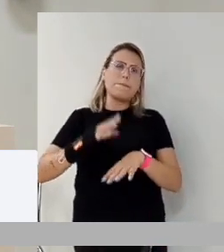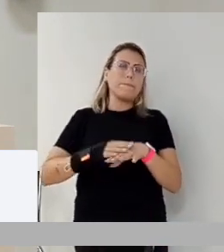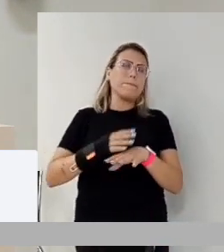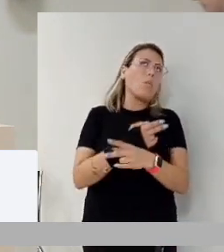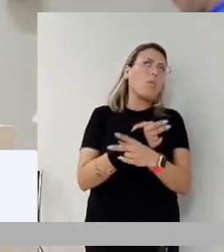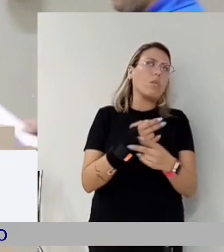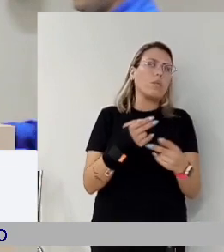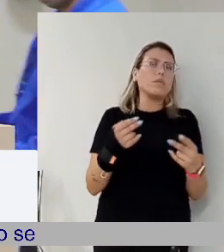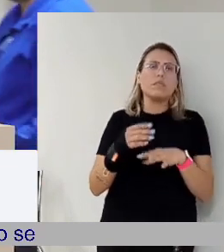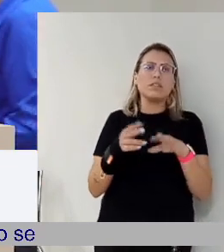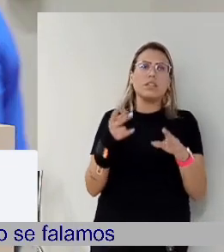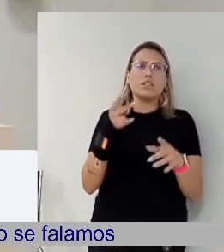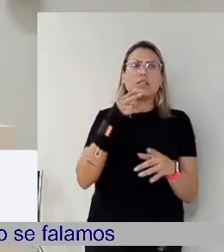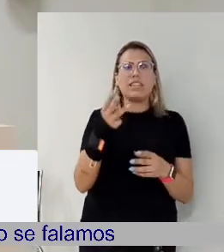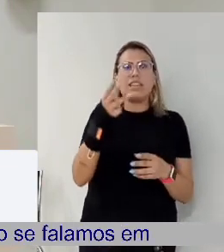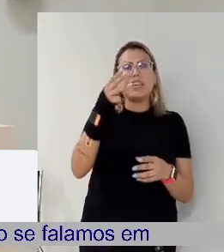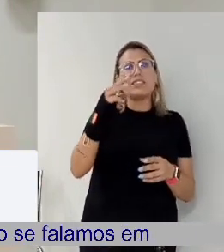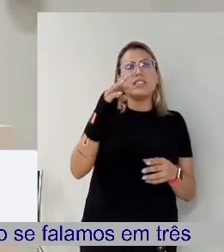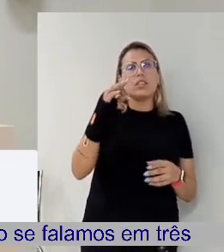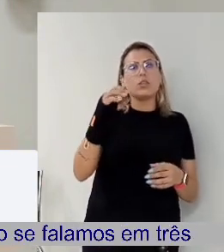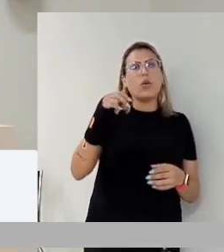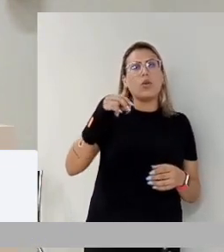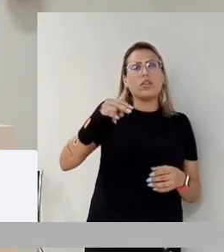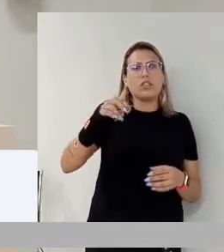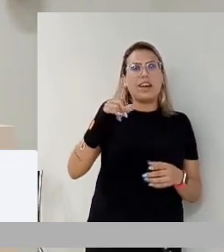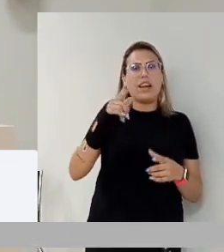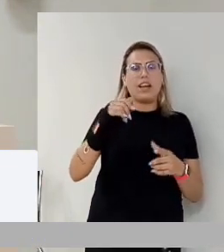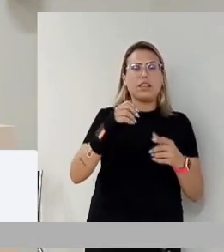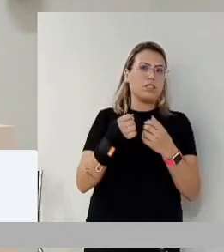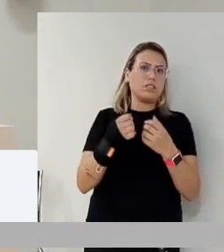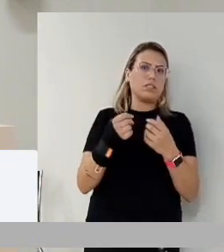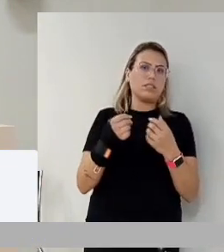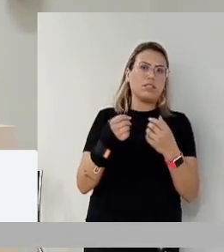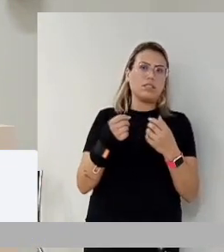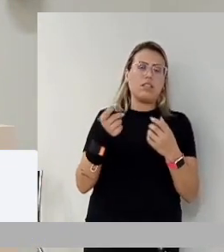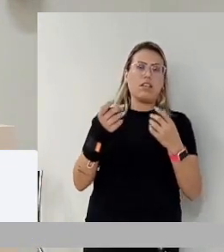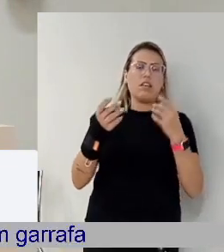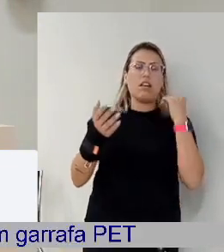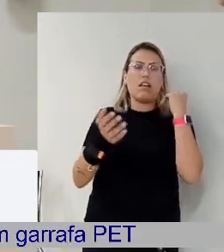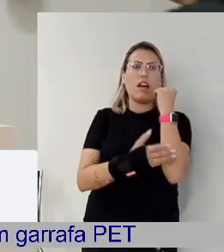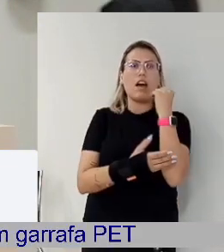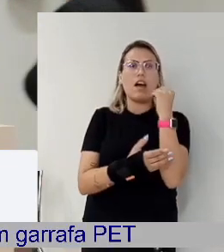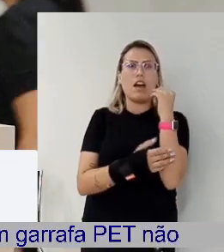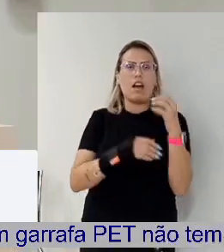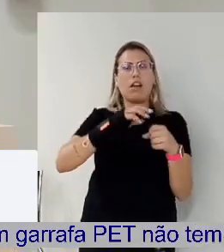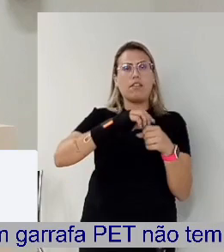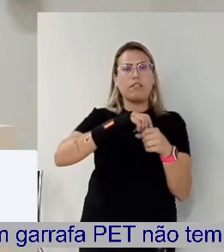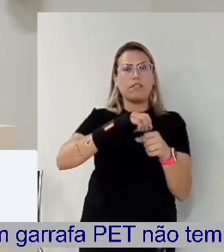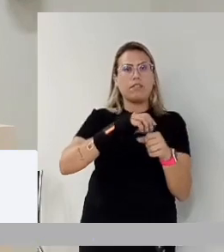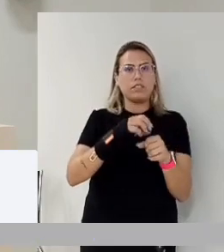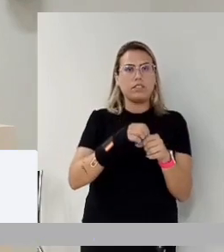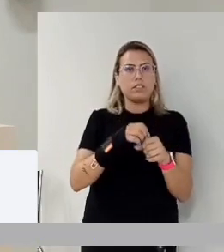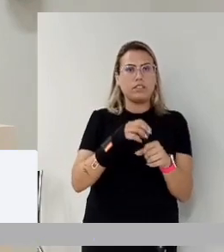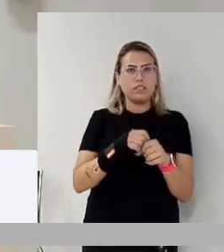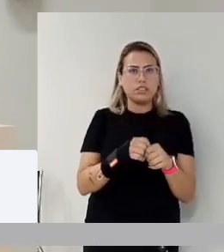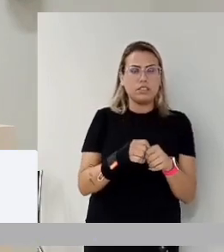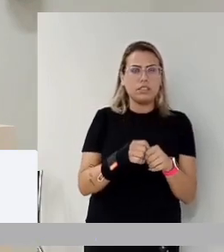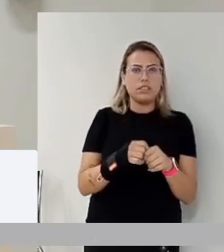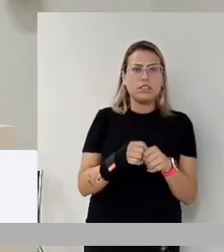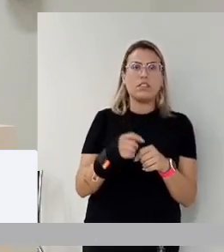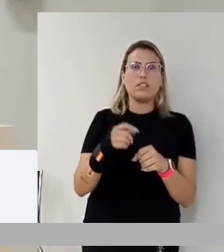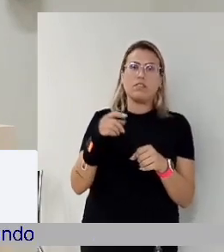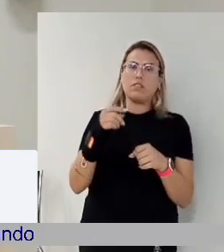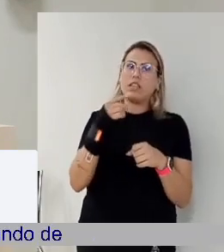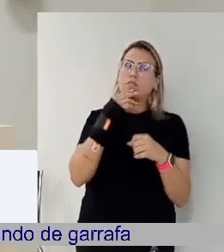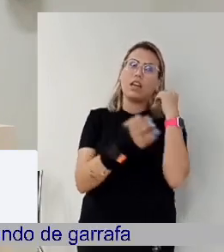como se falamos em 3 Tonel nós estamos falando em garrafa Pet Não Tem nenum papelão nas escolas nós estamos falando